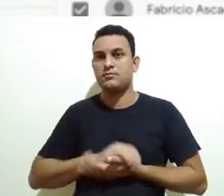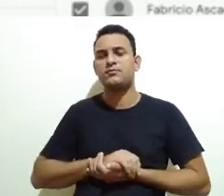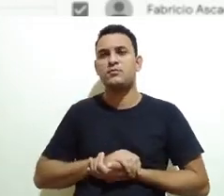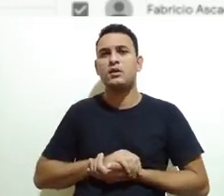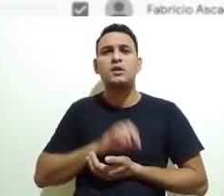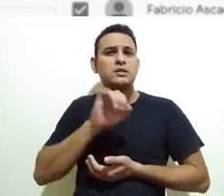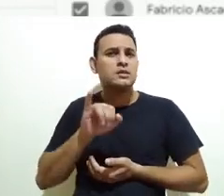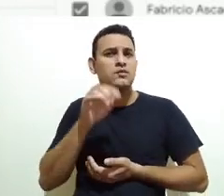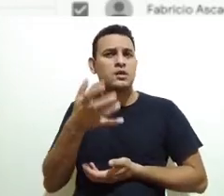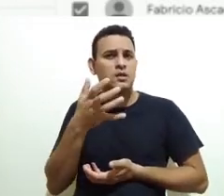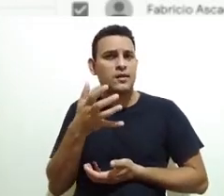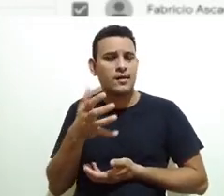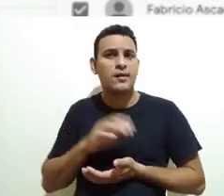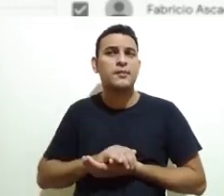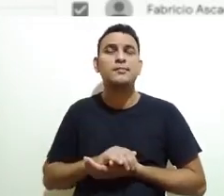esta atividade.